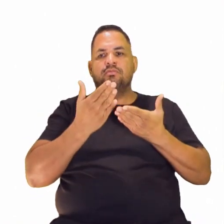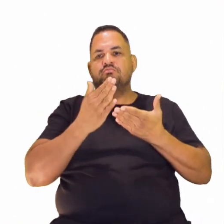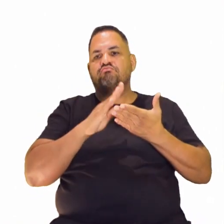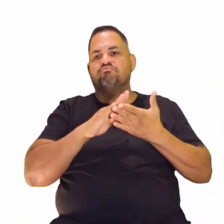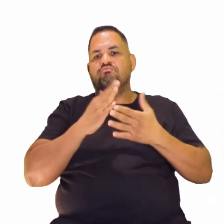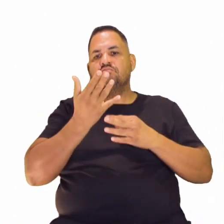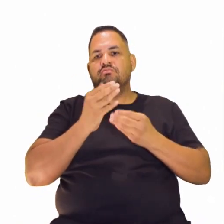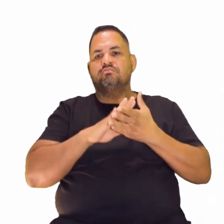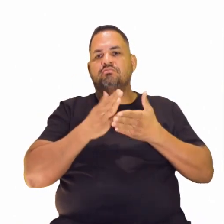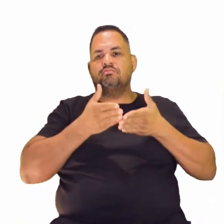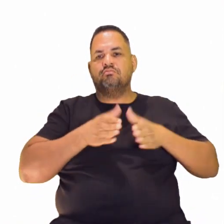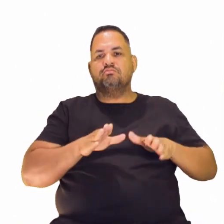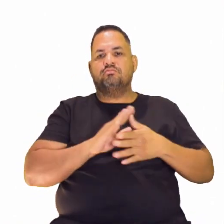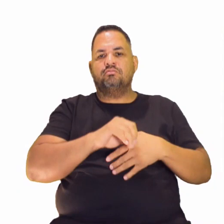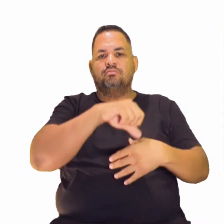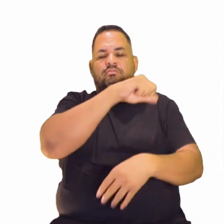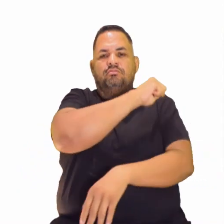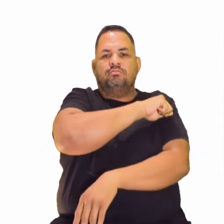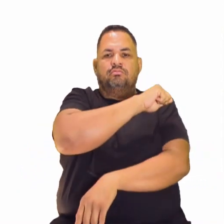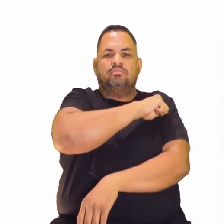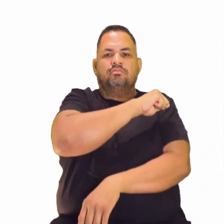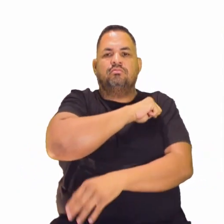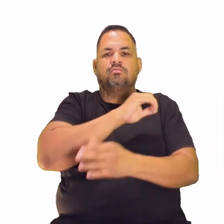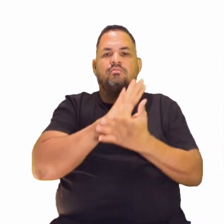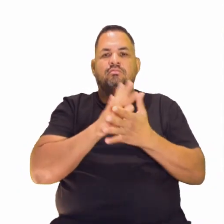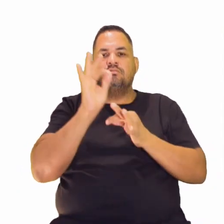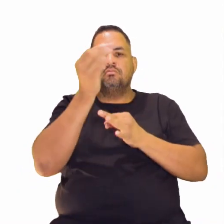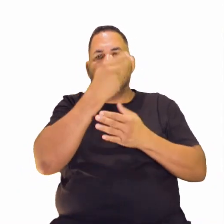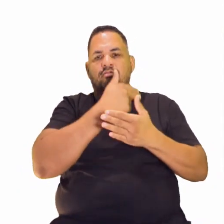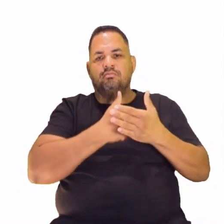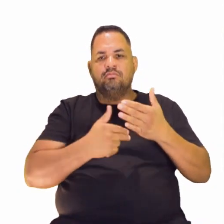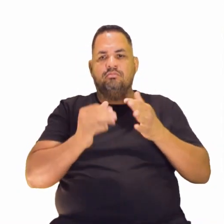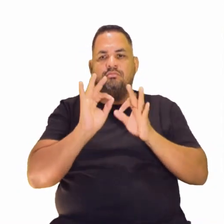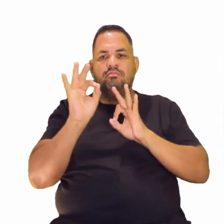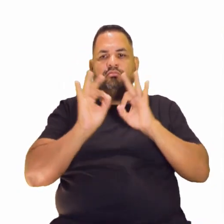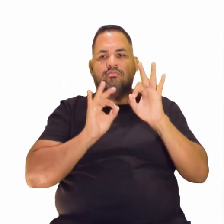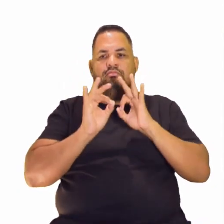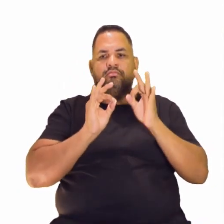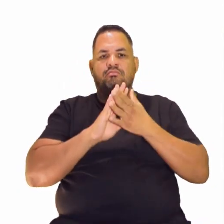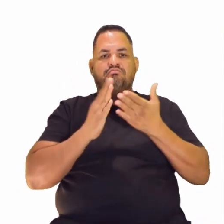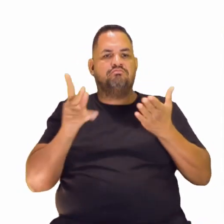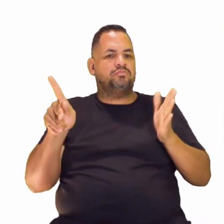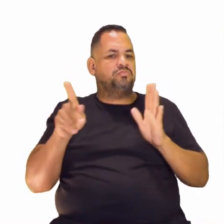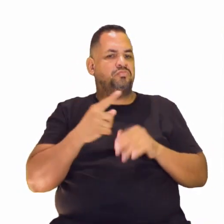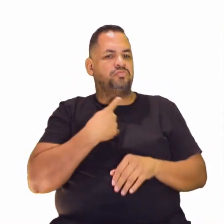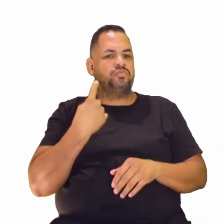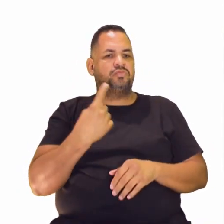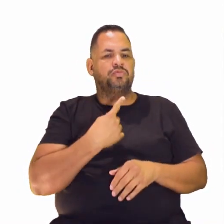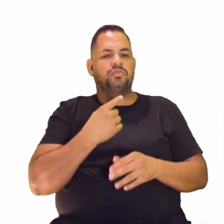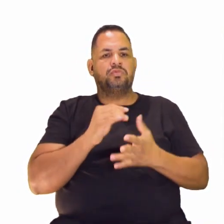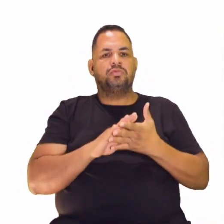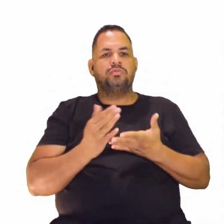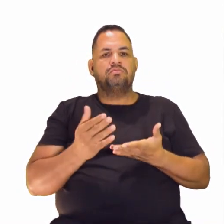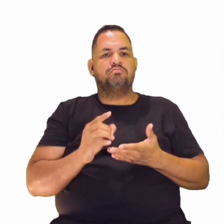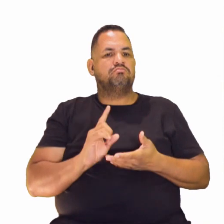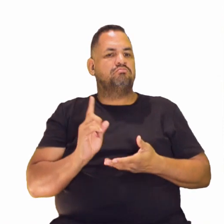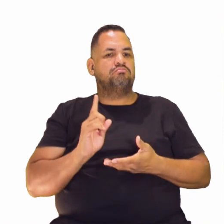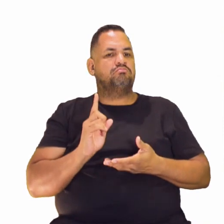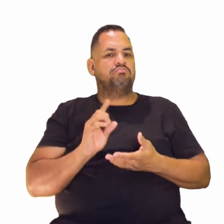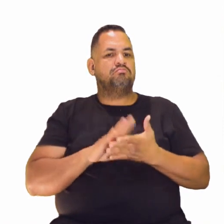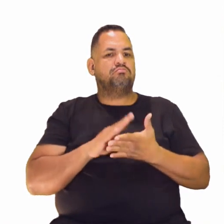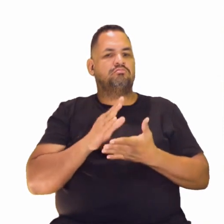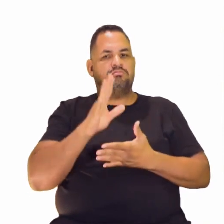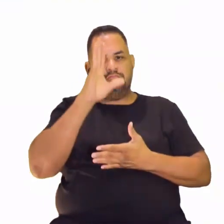brasileiro, nascido no Rio de Janeiro, né? Desenhava e criava de forma autodidata. Ninguém ensinou, ele